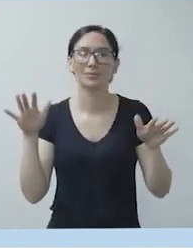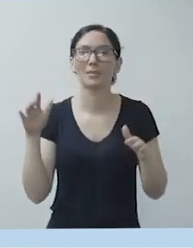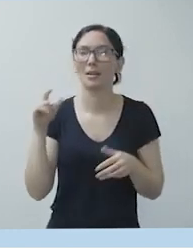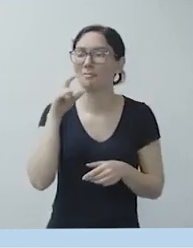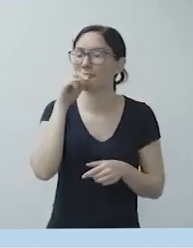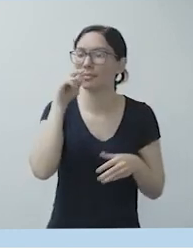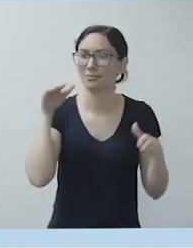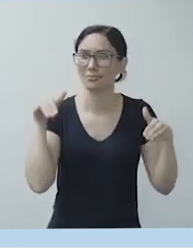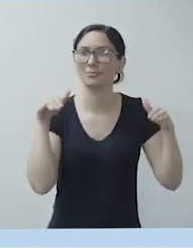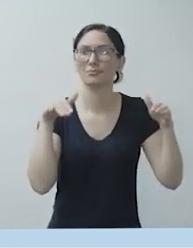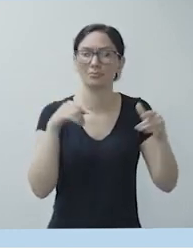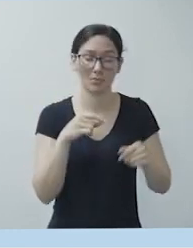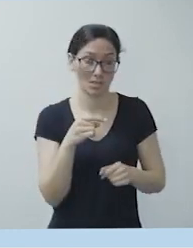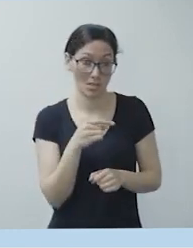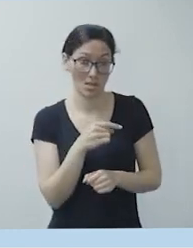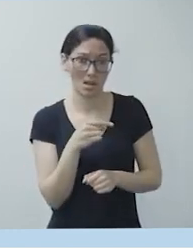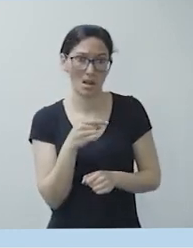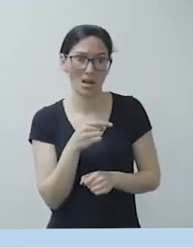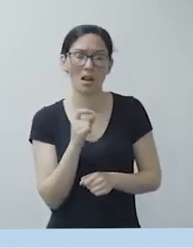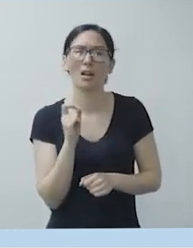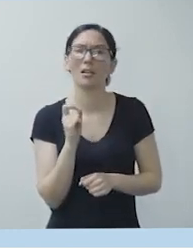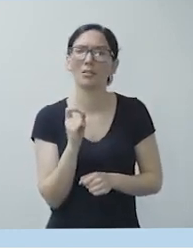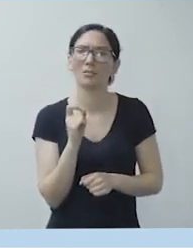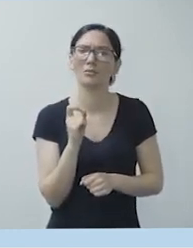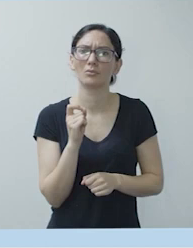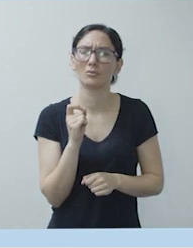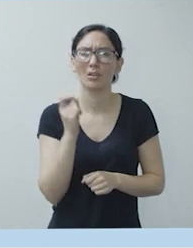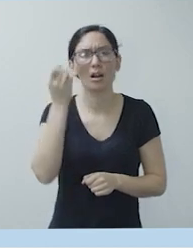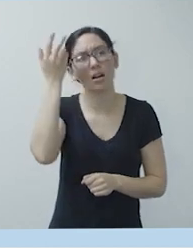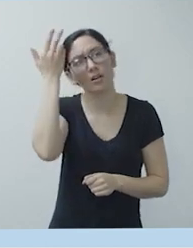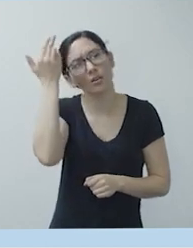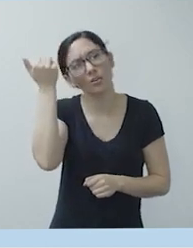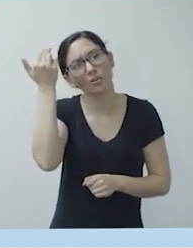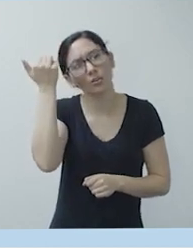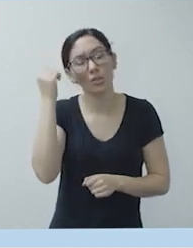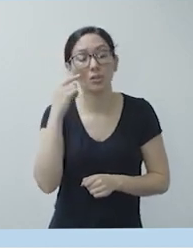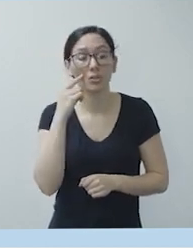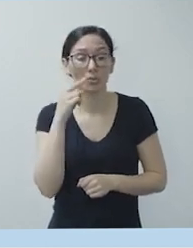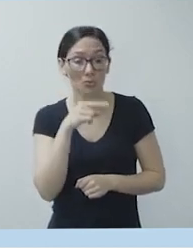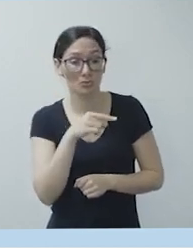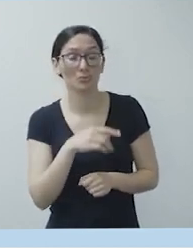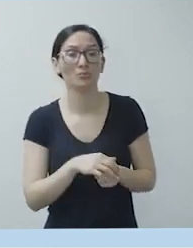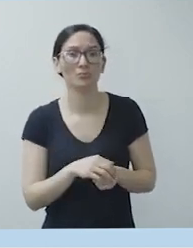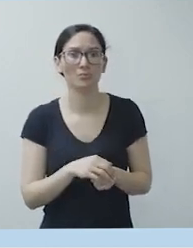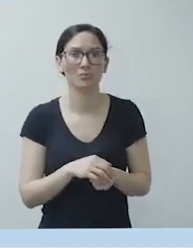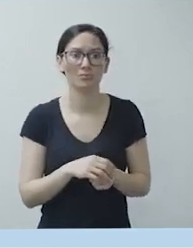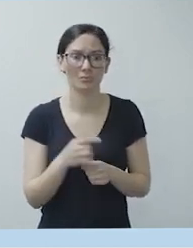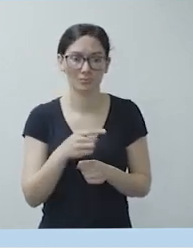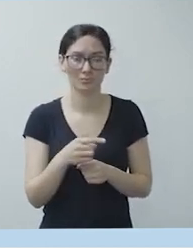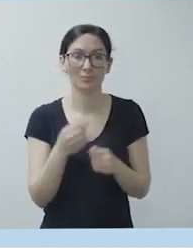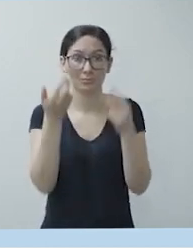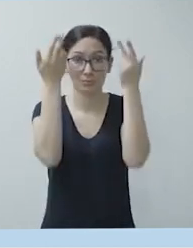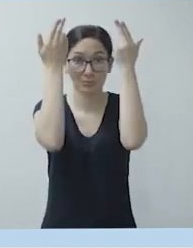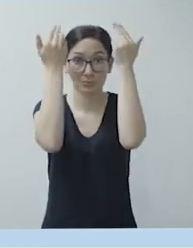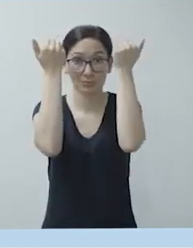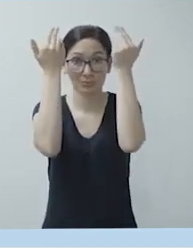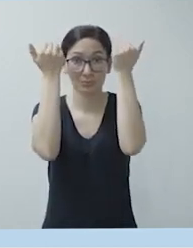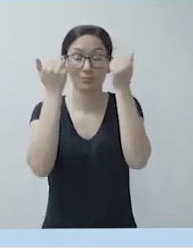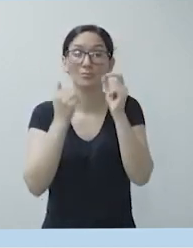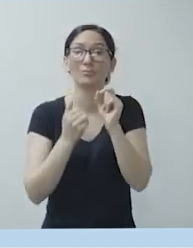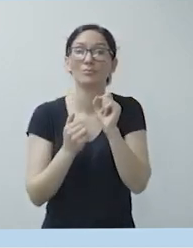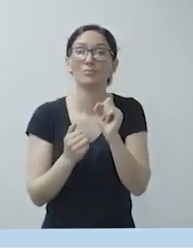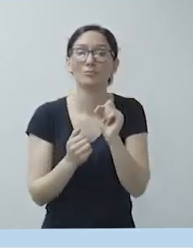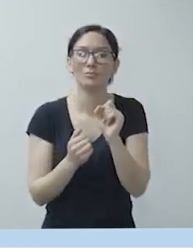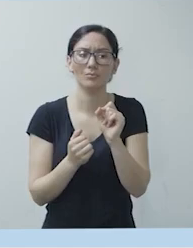agora, o coelho, o que, que vocês acham? Olhem, acham, né? Olhem aqui comigo. Será que esse nosso coelhinho aqui,